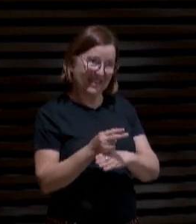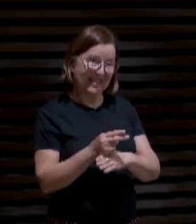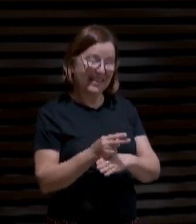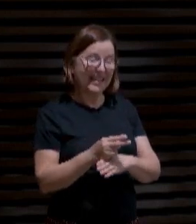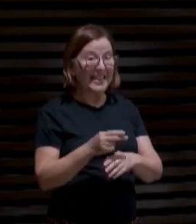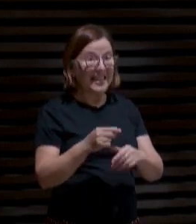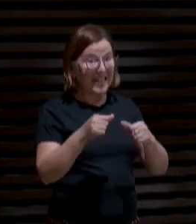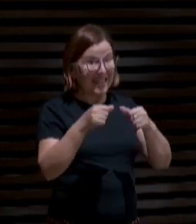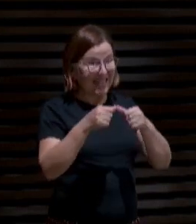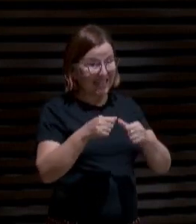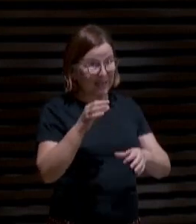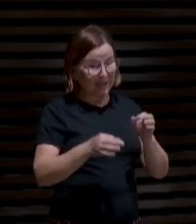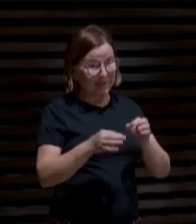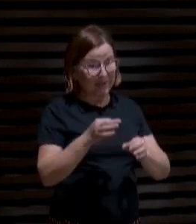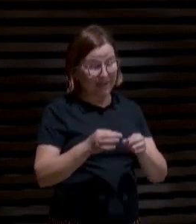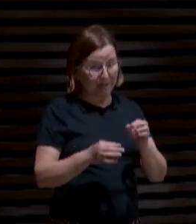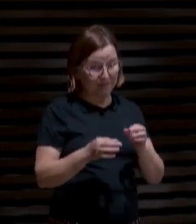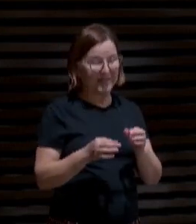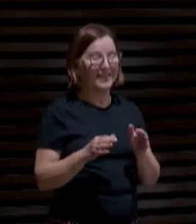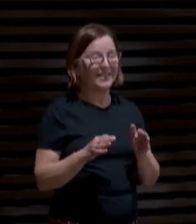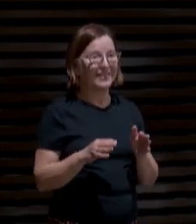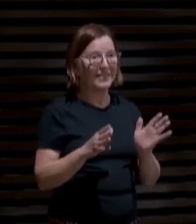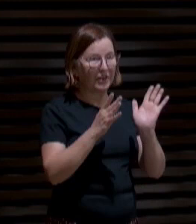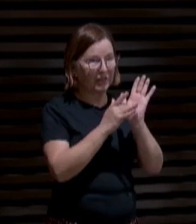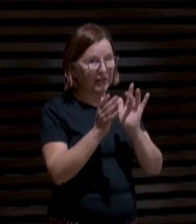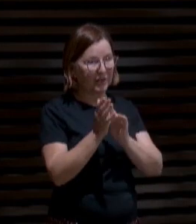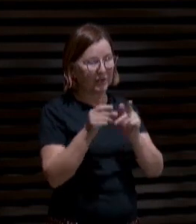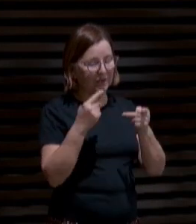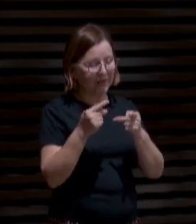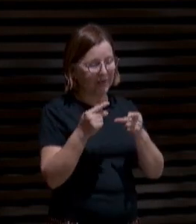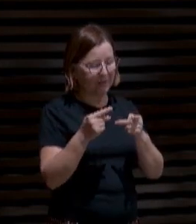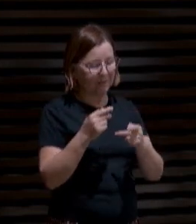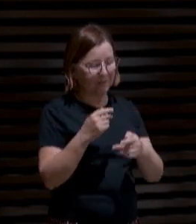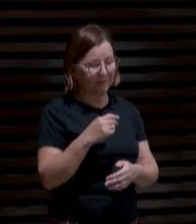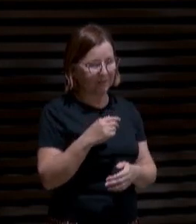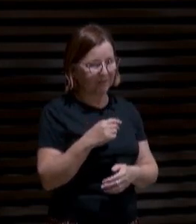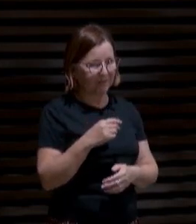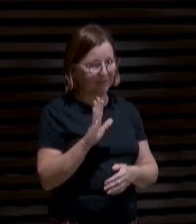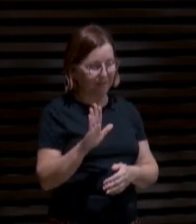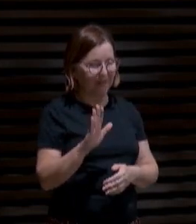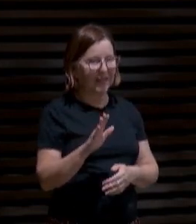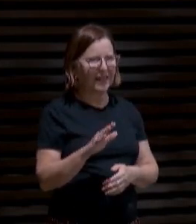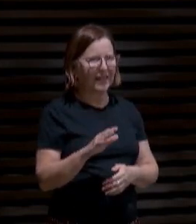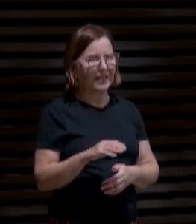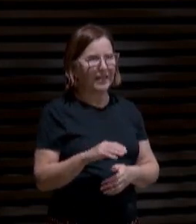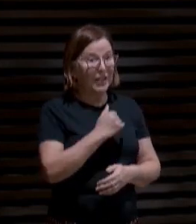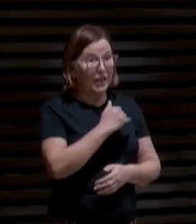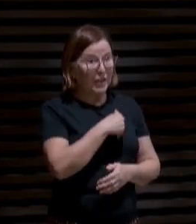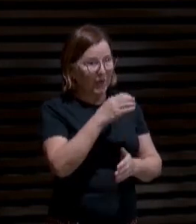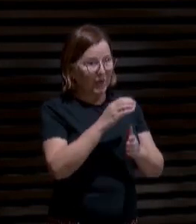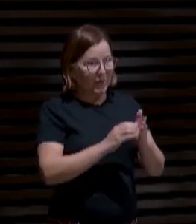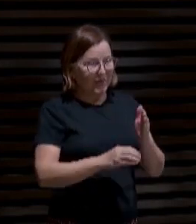preciosa. Jesus vai dizendo isso mais para frente. Quer ver João 8, 28, quando ele fala dele